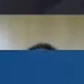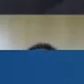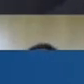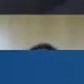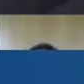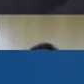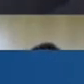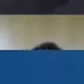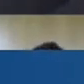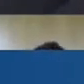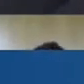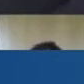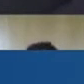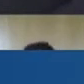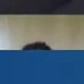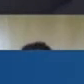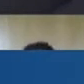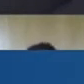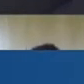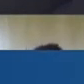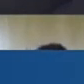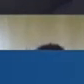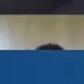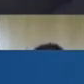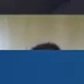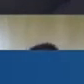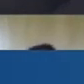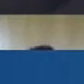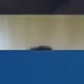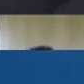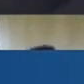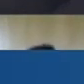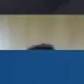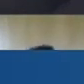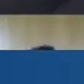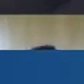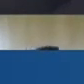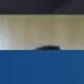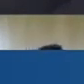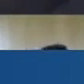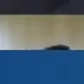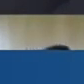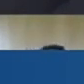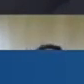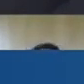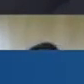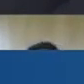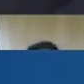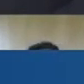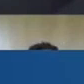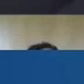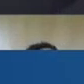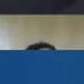da Polícia Penal Federal, que trabalhou durante muitos meses para que isso fosse possível.